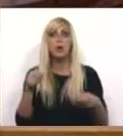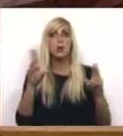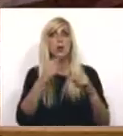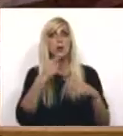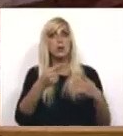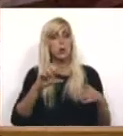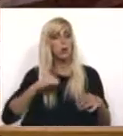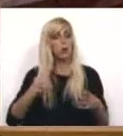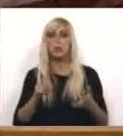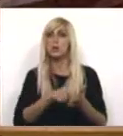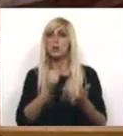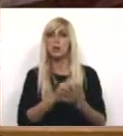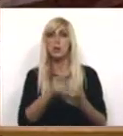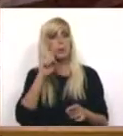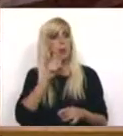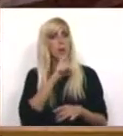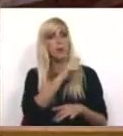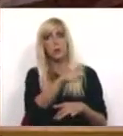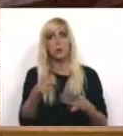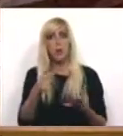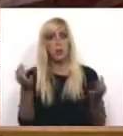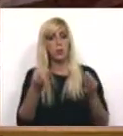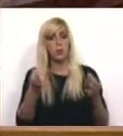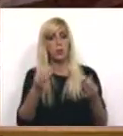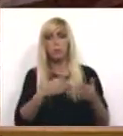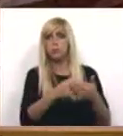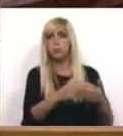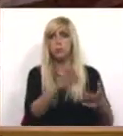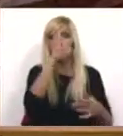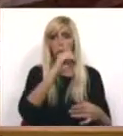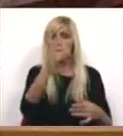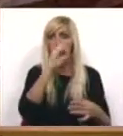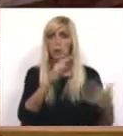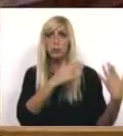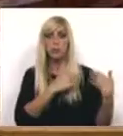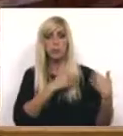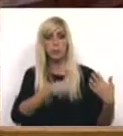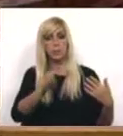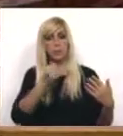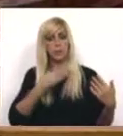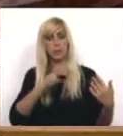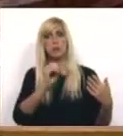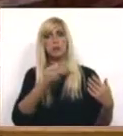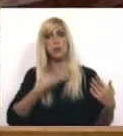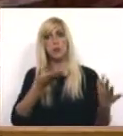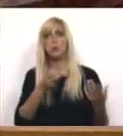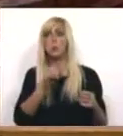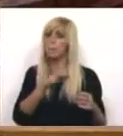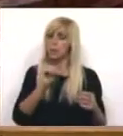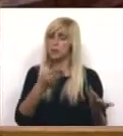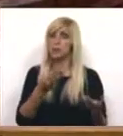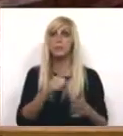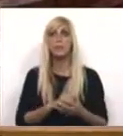têm desde sempre alertado para o facto dos sucessivos governos, sob a responsabilidade do PSD, do CDS ou do